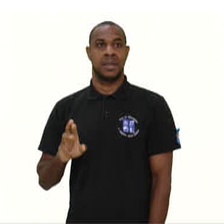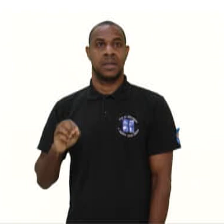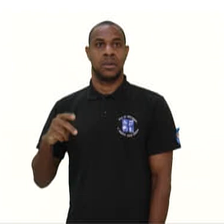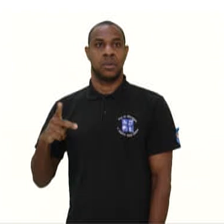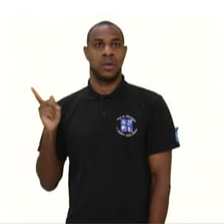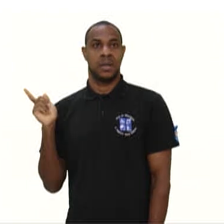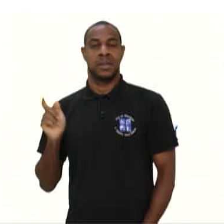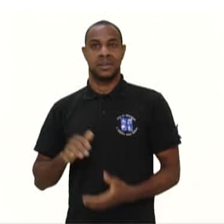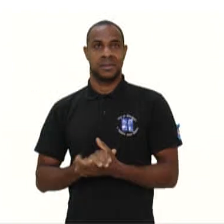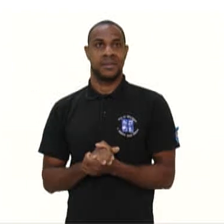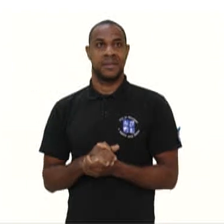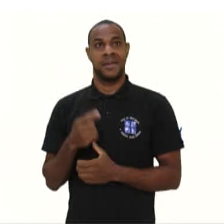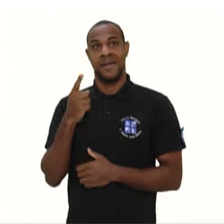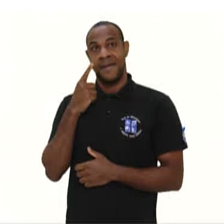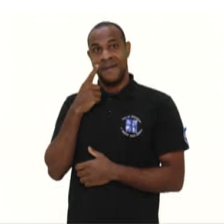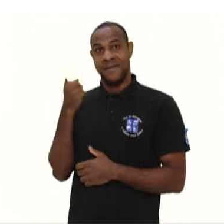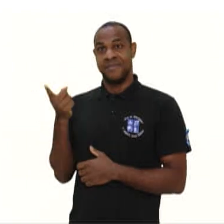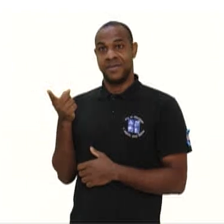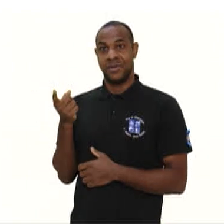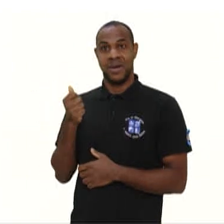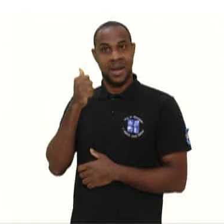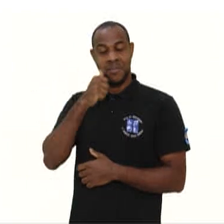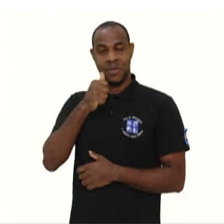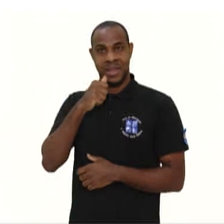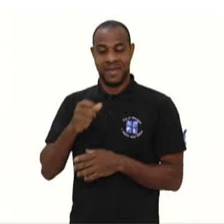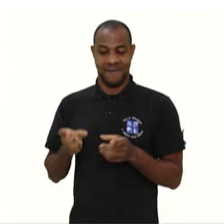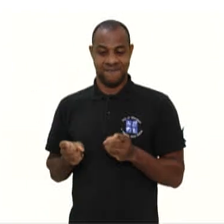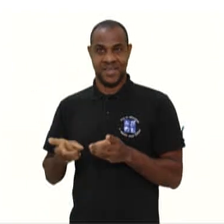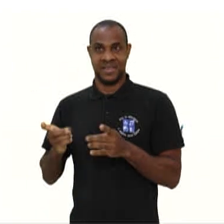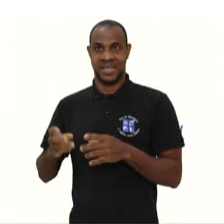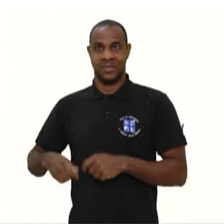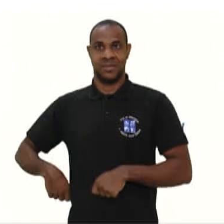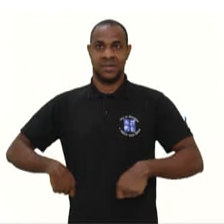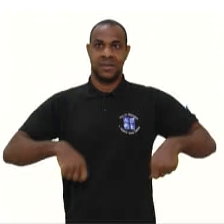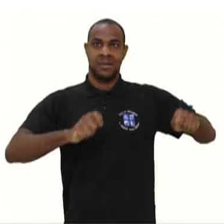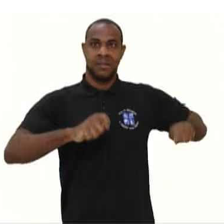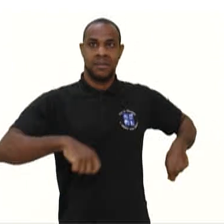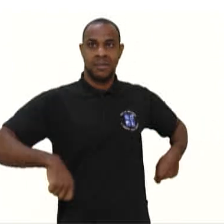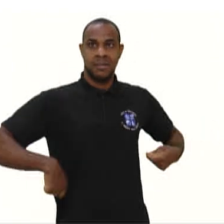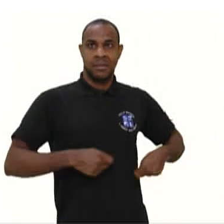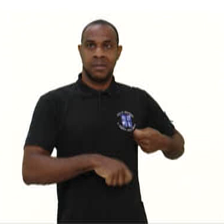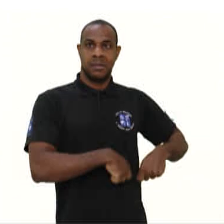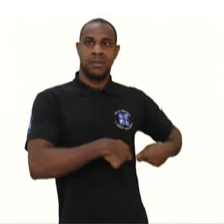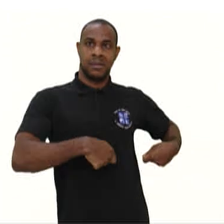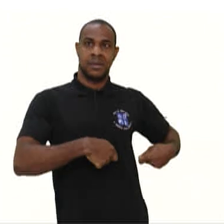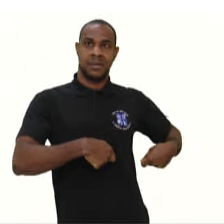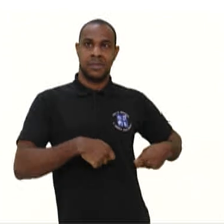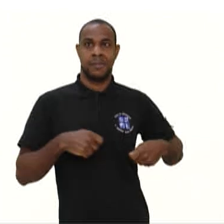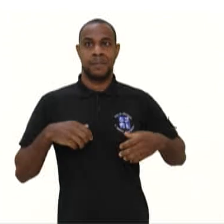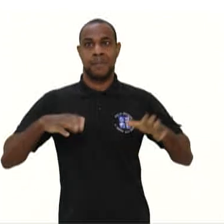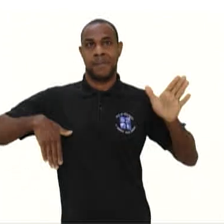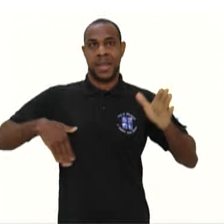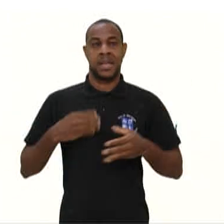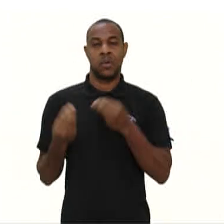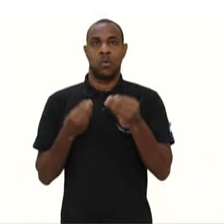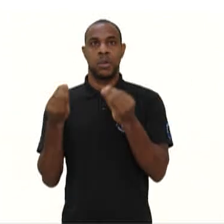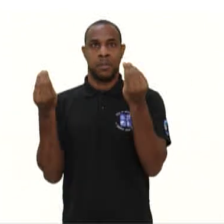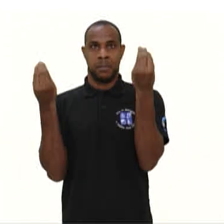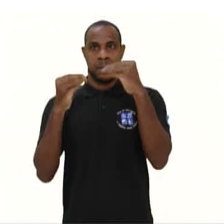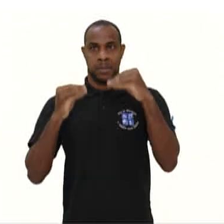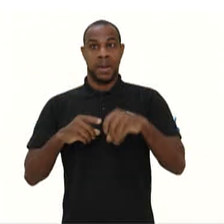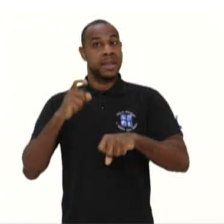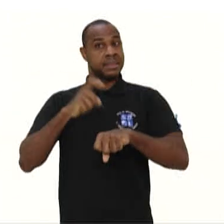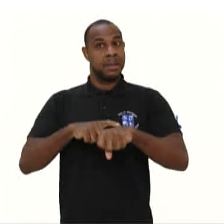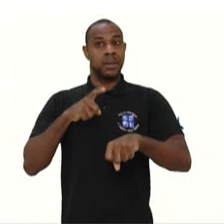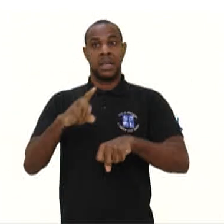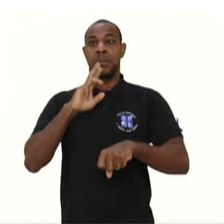uma vendedora vendendo cangas de praia. Então, como nós vamos preencher de forma correta? Vou dar um tempo para vocês responderem e a gente já volta.